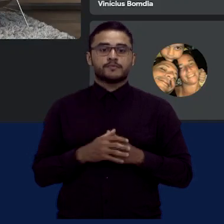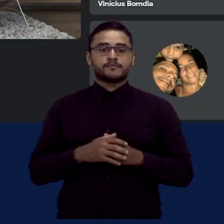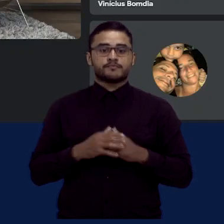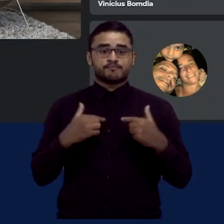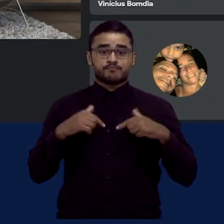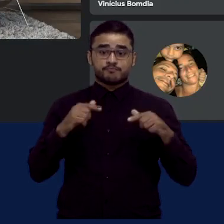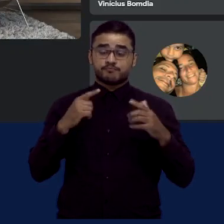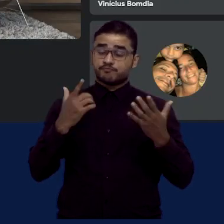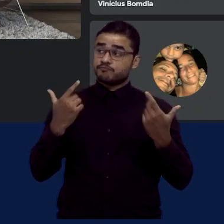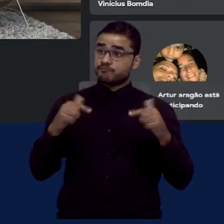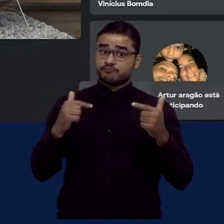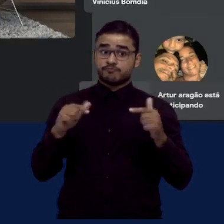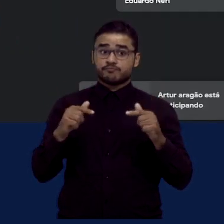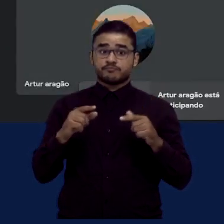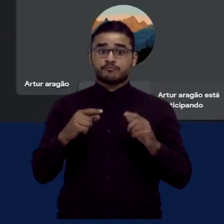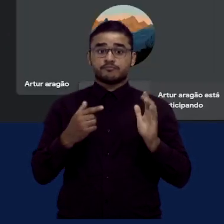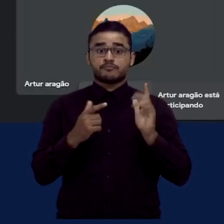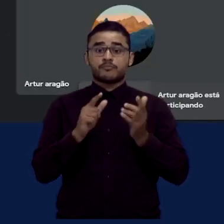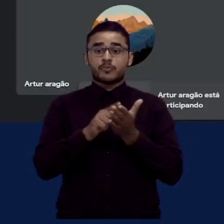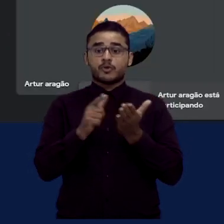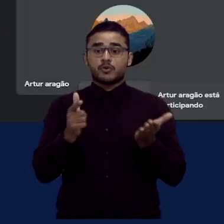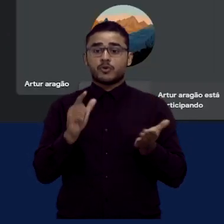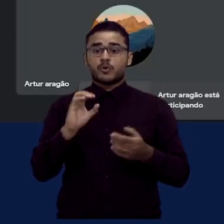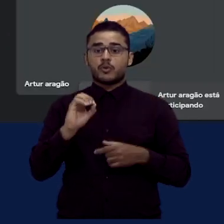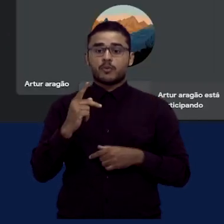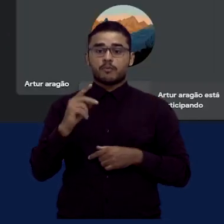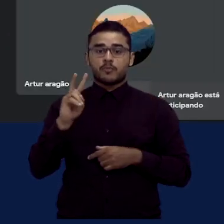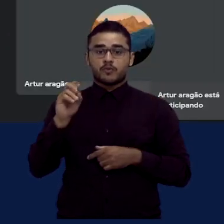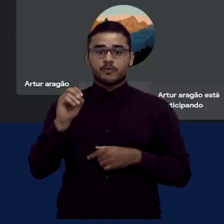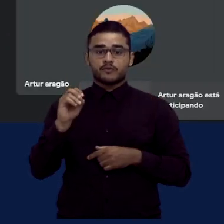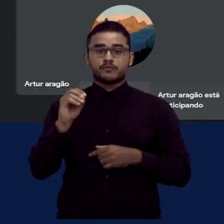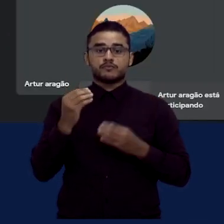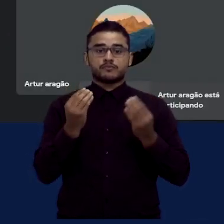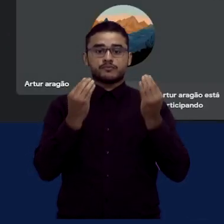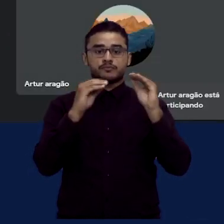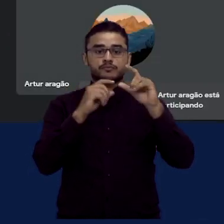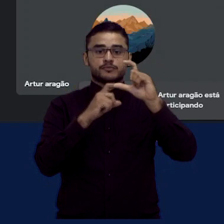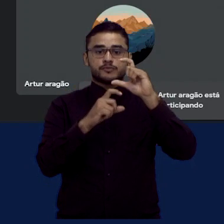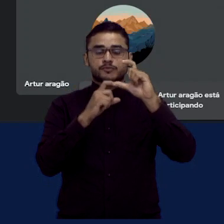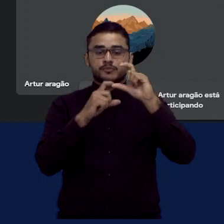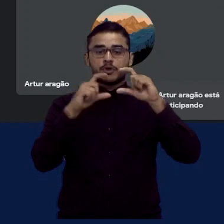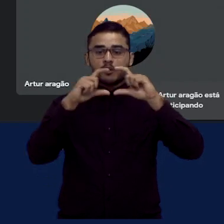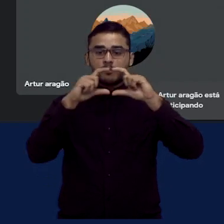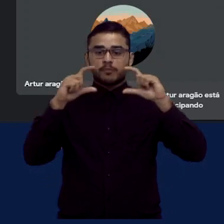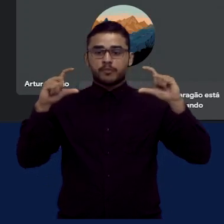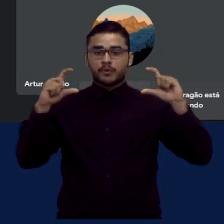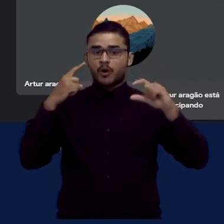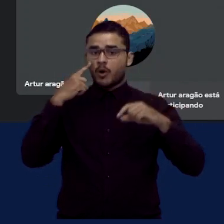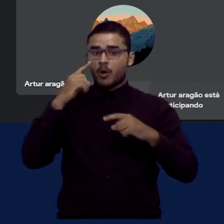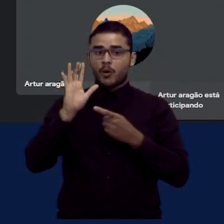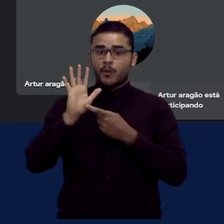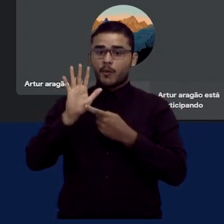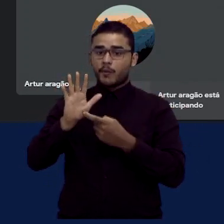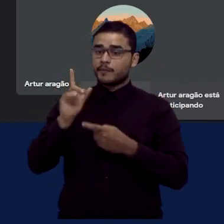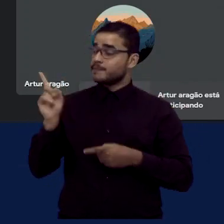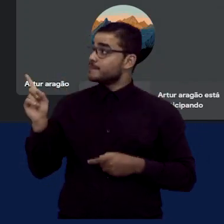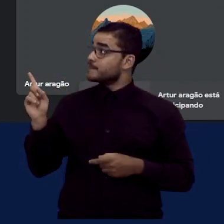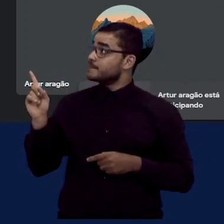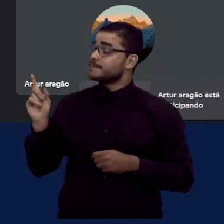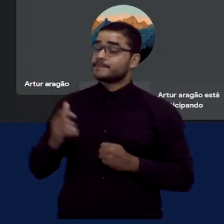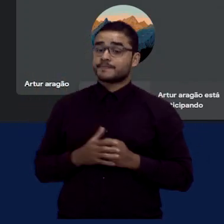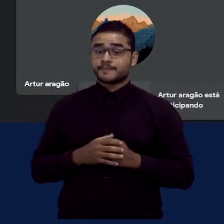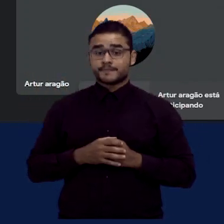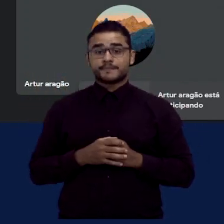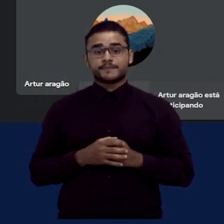Videar, uma tirinha chamada Demonaldo, certo? Trouxe até uma cópiazinha aqui para vocês, vou mostrar aqui